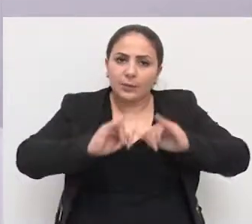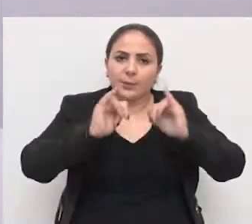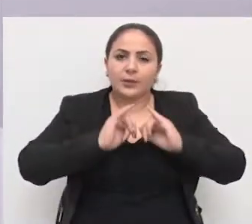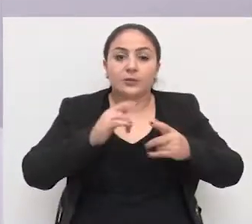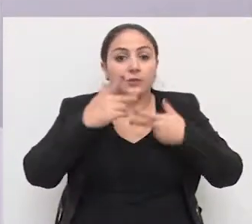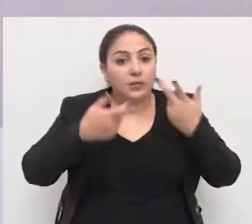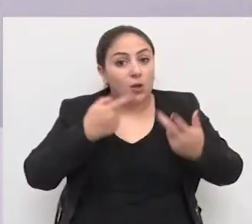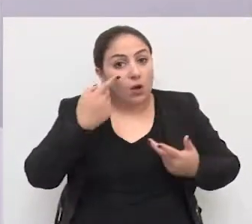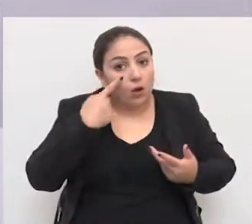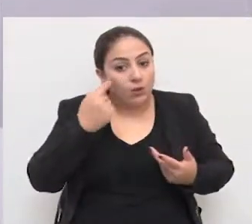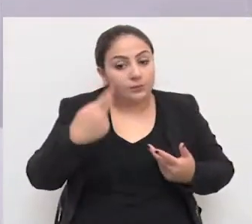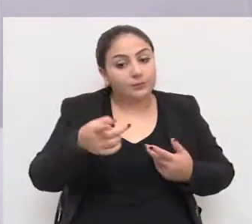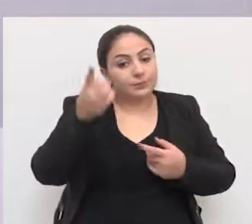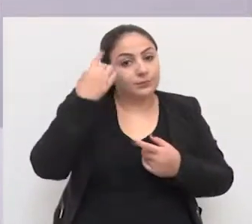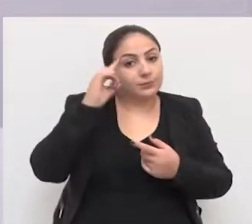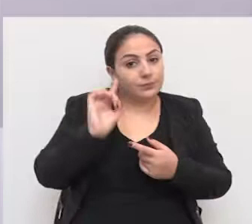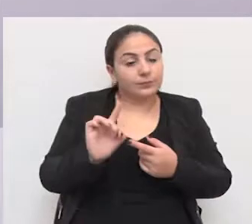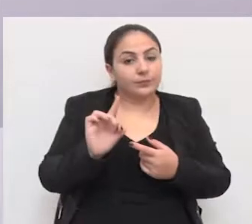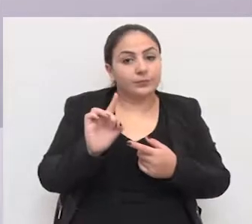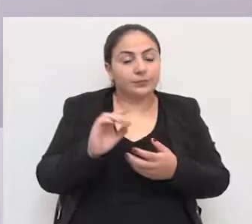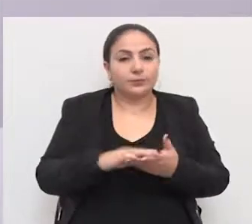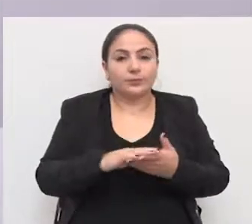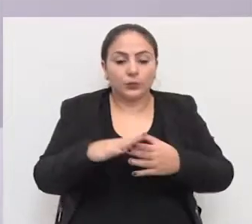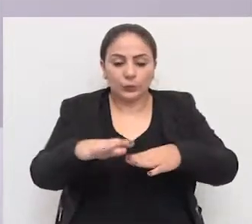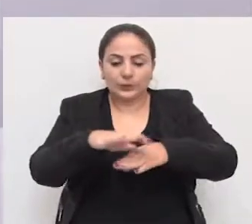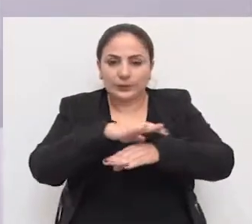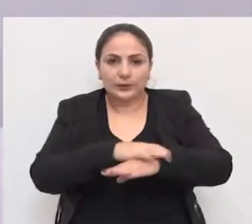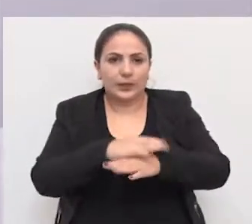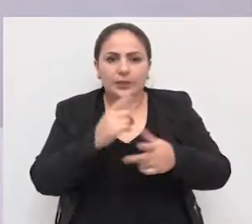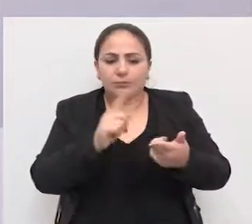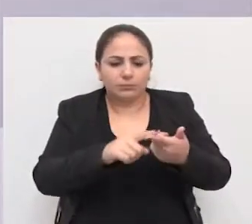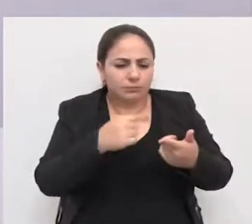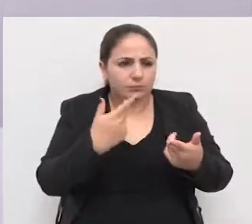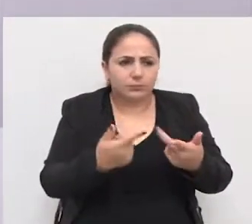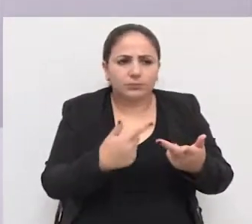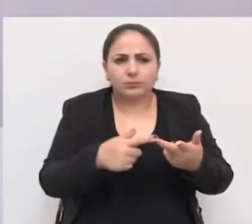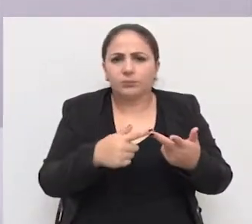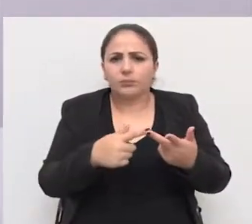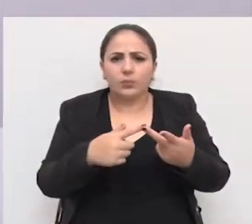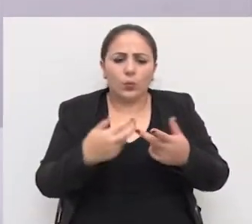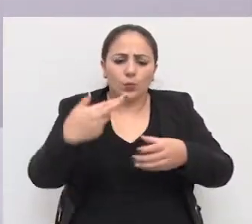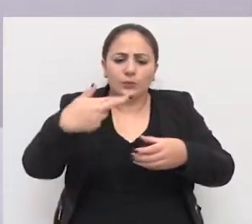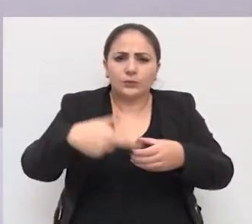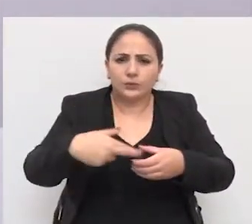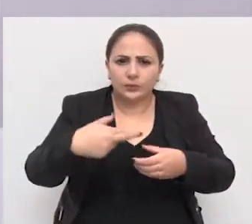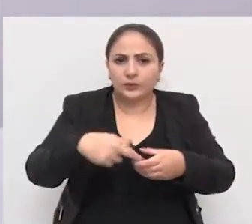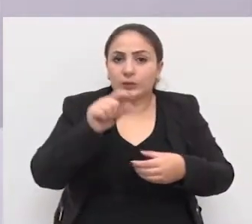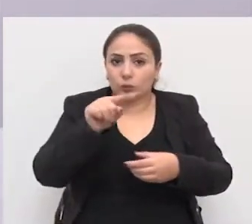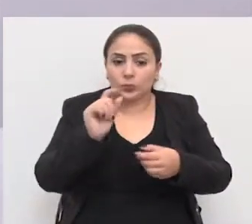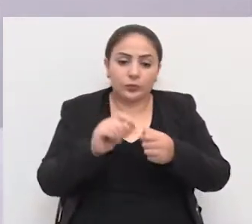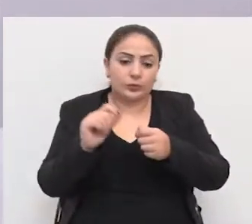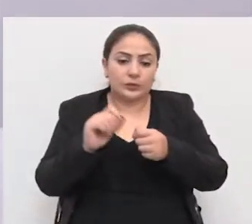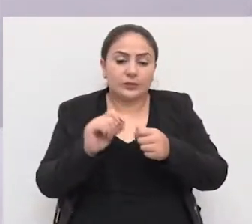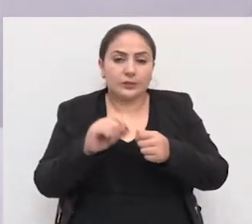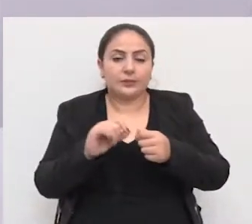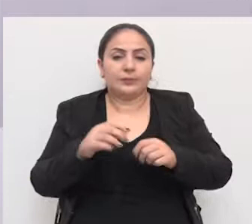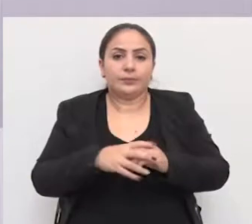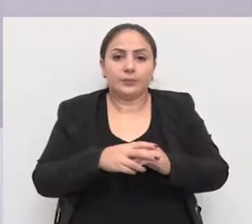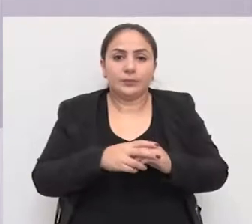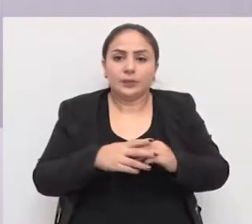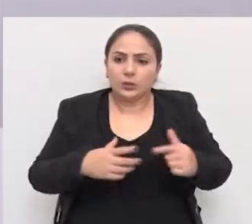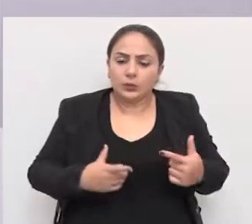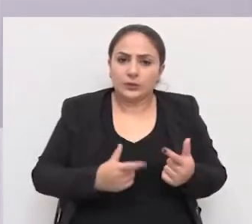fizerem uma campanha dizendo, nesse dia o tênis tal, ou o tanque de combustível aí que você vai